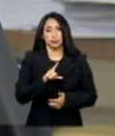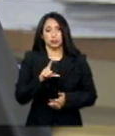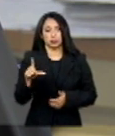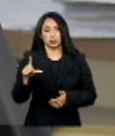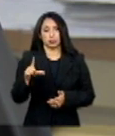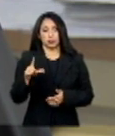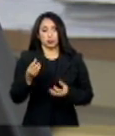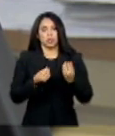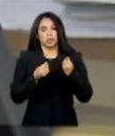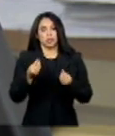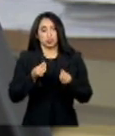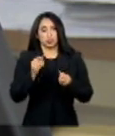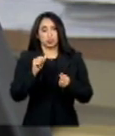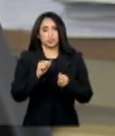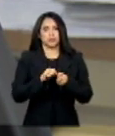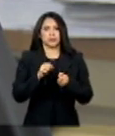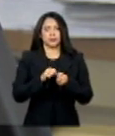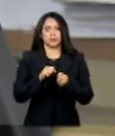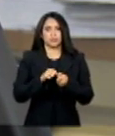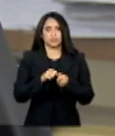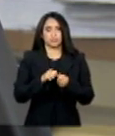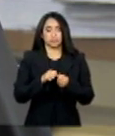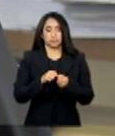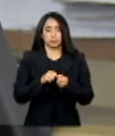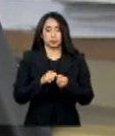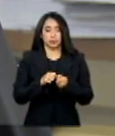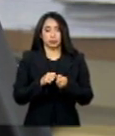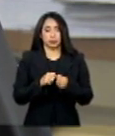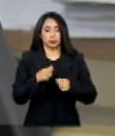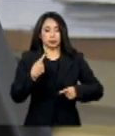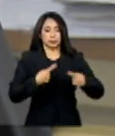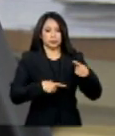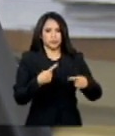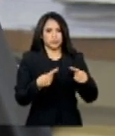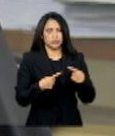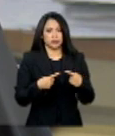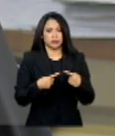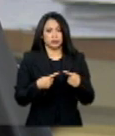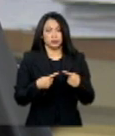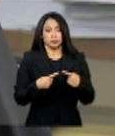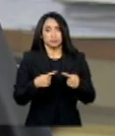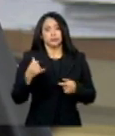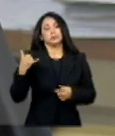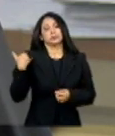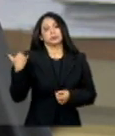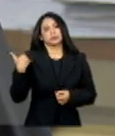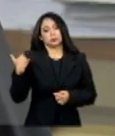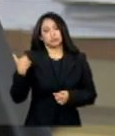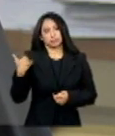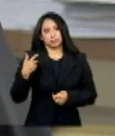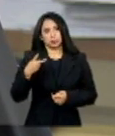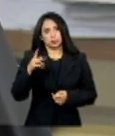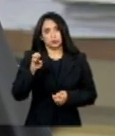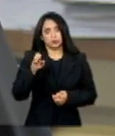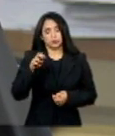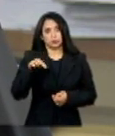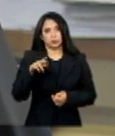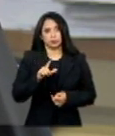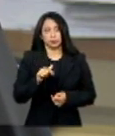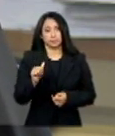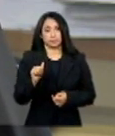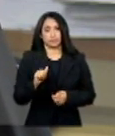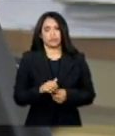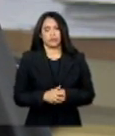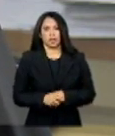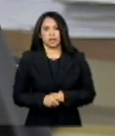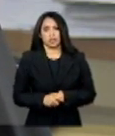mutatis mutandis ao ponto em discussão defende que embora a idade para responsabilização penal dos menores varia significativamente